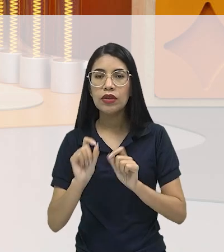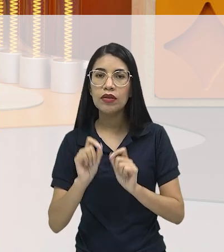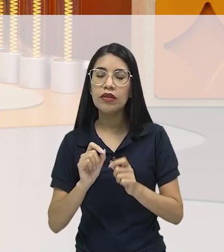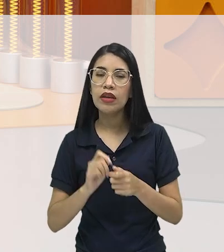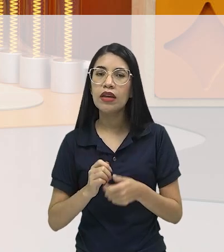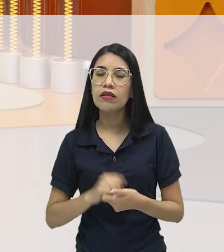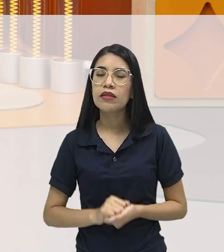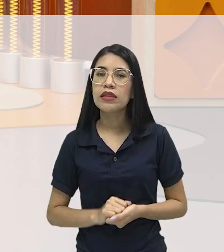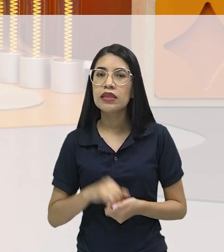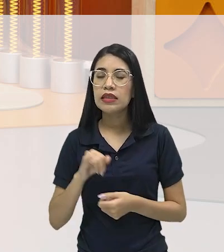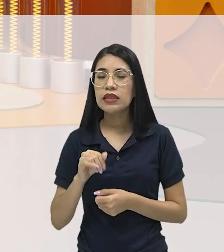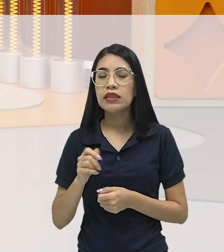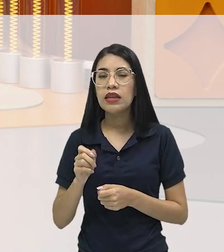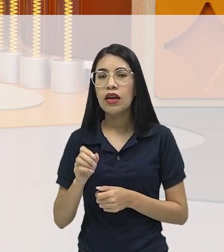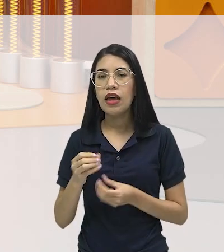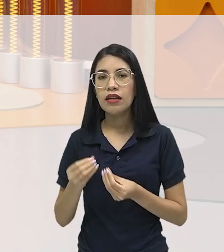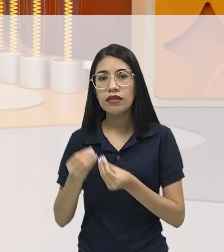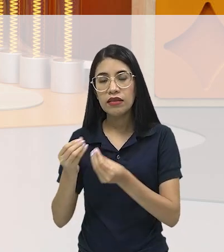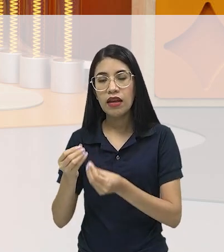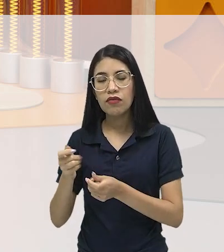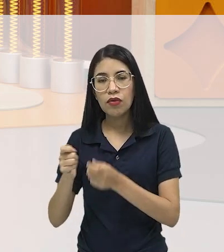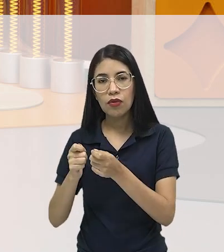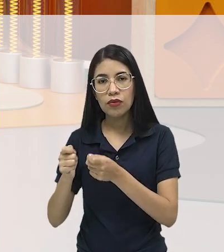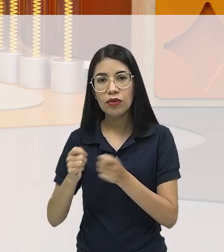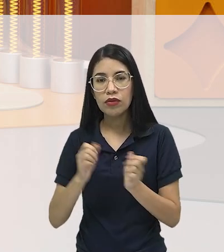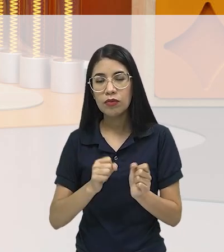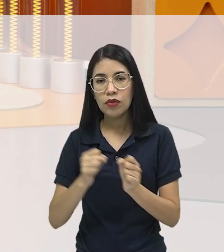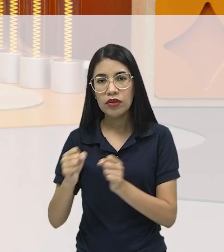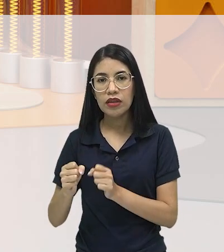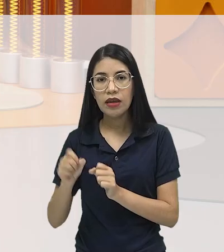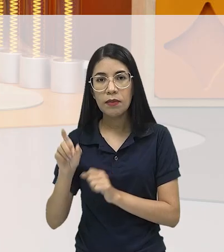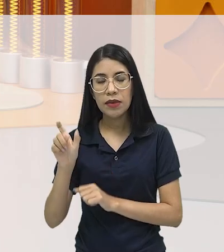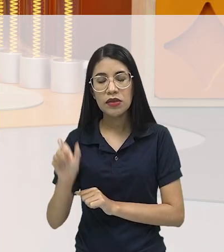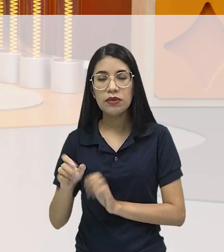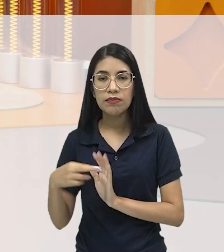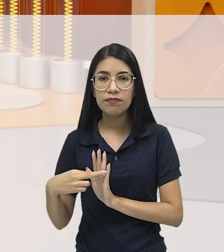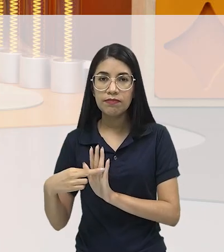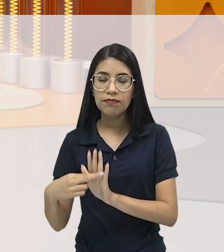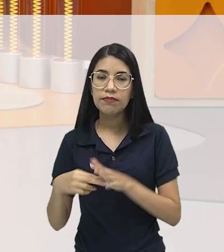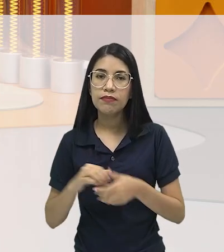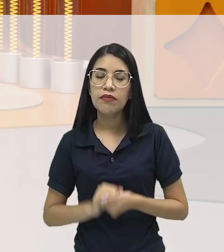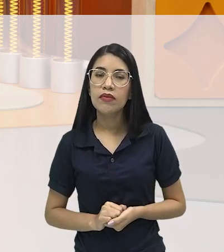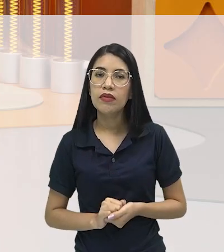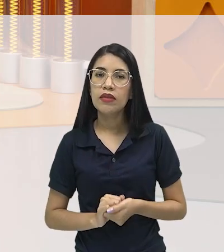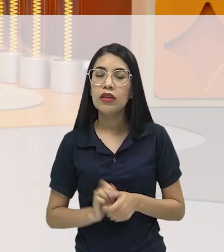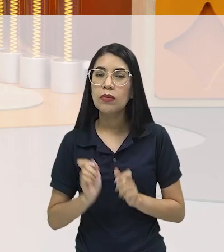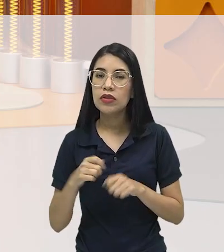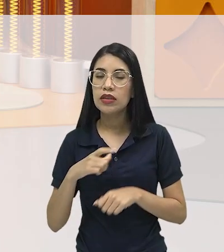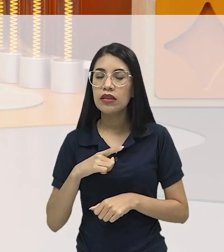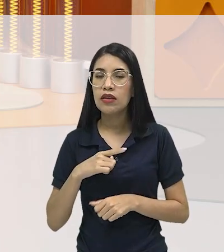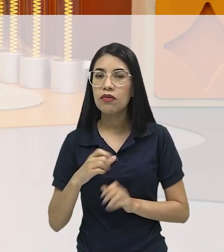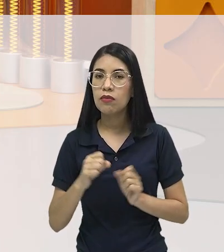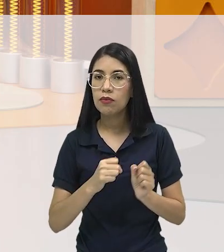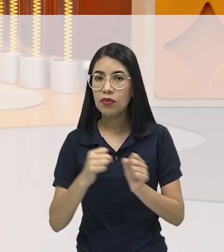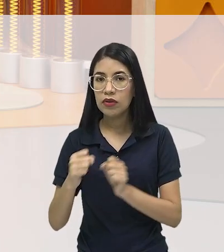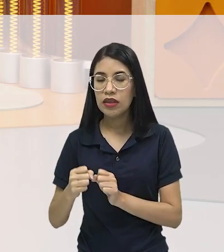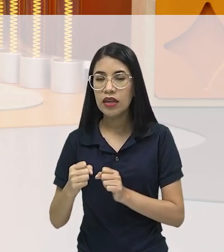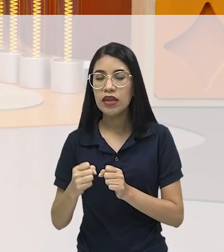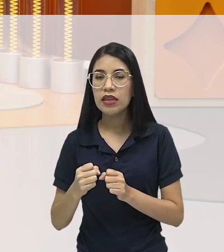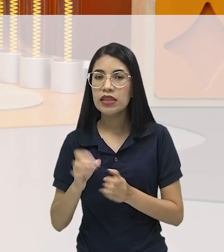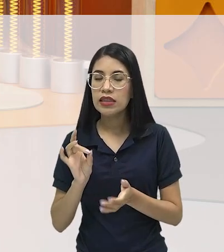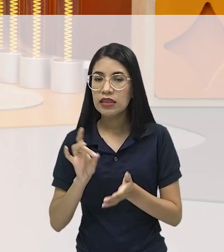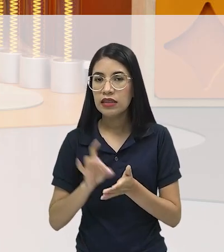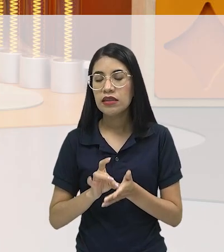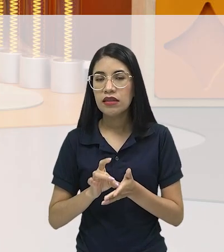o controle do poder para um indivíduo que lhes representaria. Dessa forma, haveria um poder legitimado pelo povo